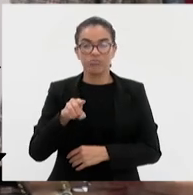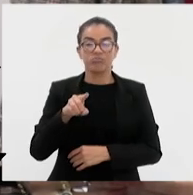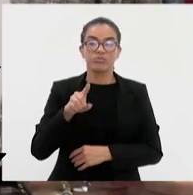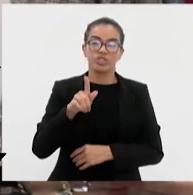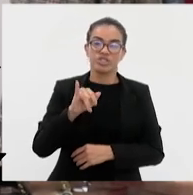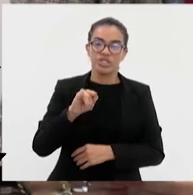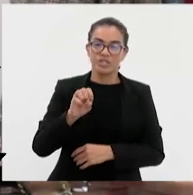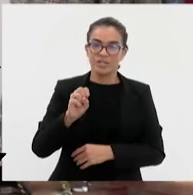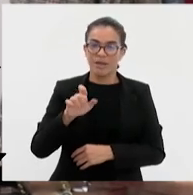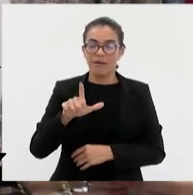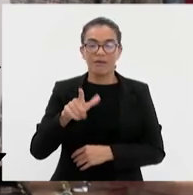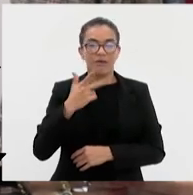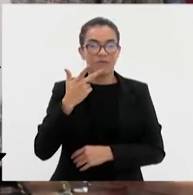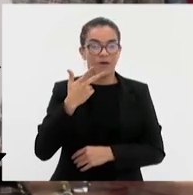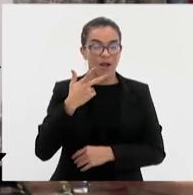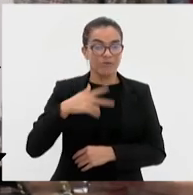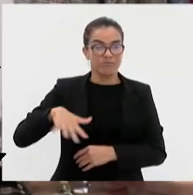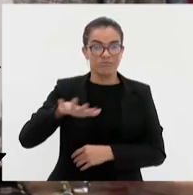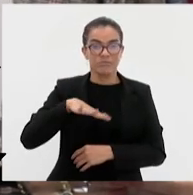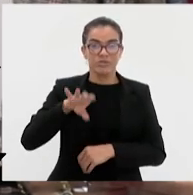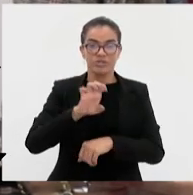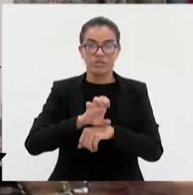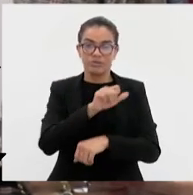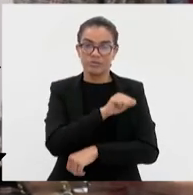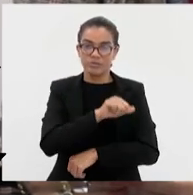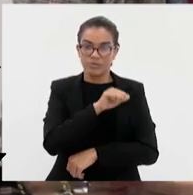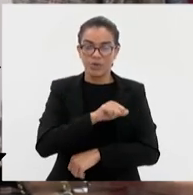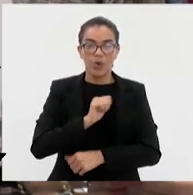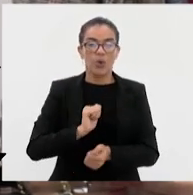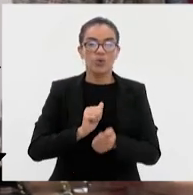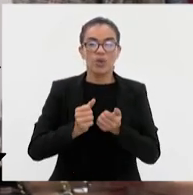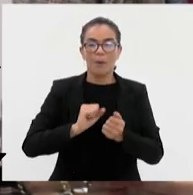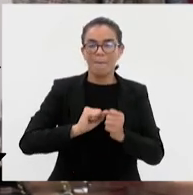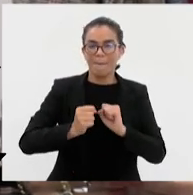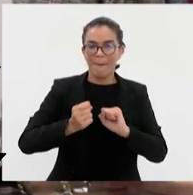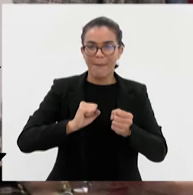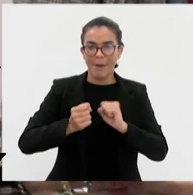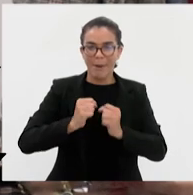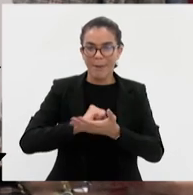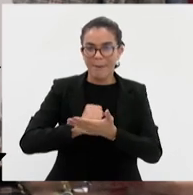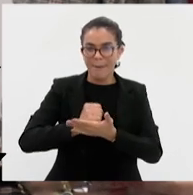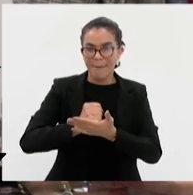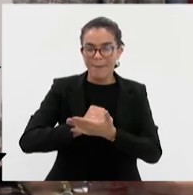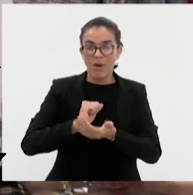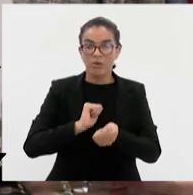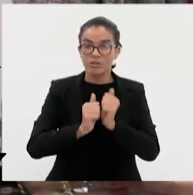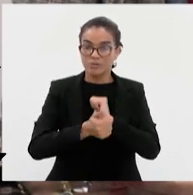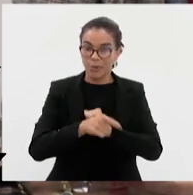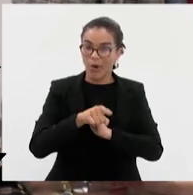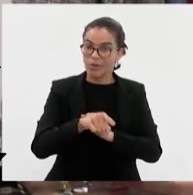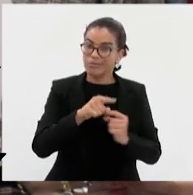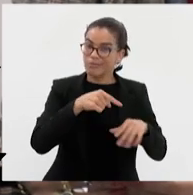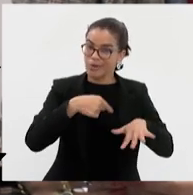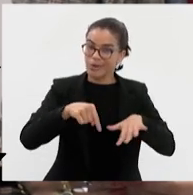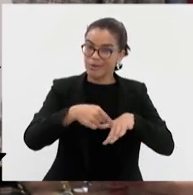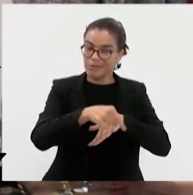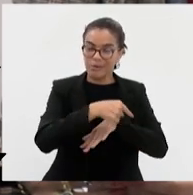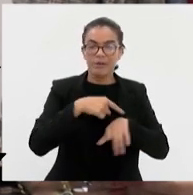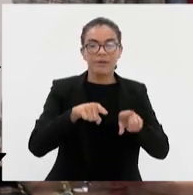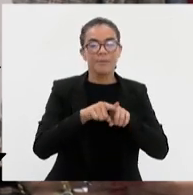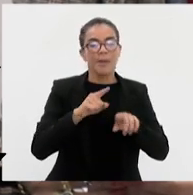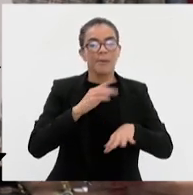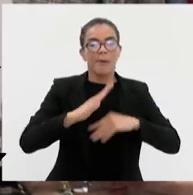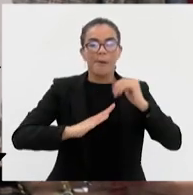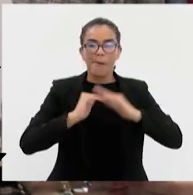Gisele Monteiro, que reconhece no âmbito do Estado do Rio de Janeiro os jogos eletrônicos, esportes, como modalidade desportiva, dispõe sobre a